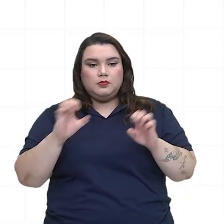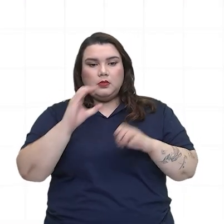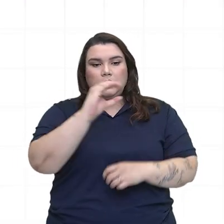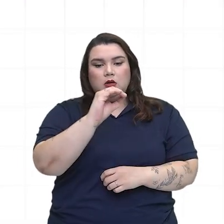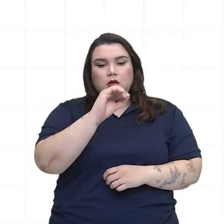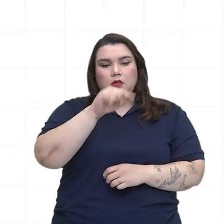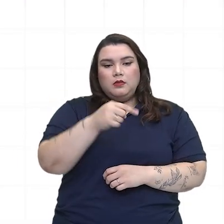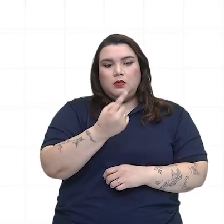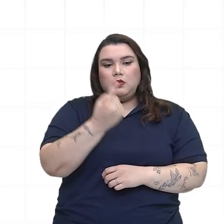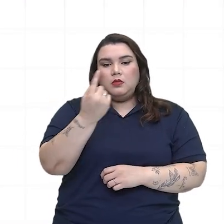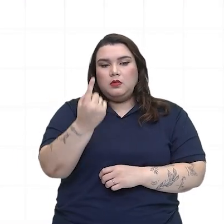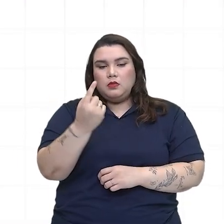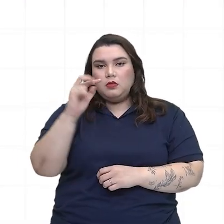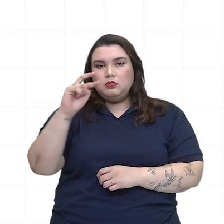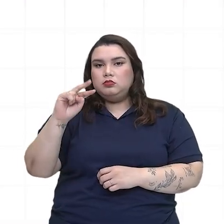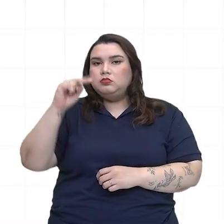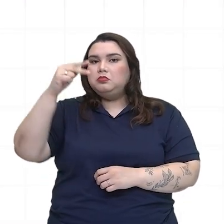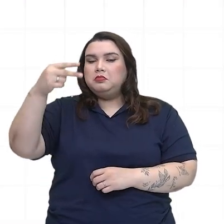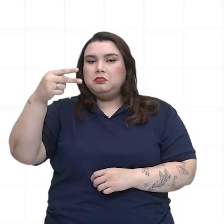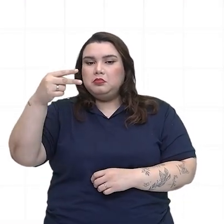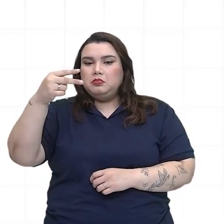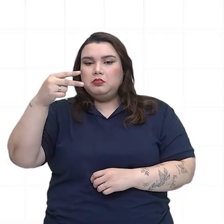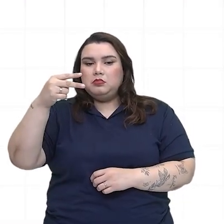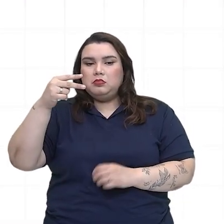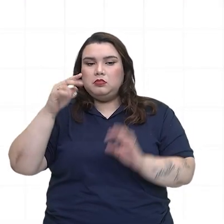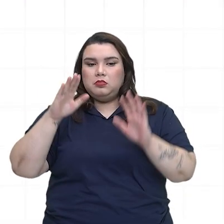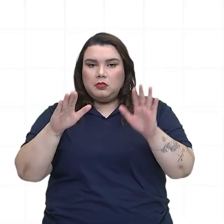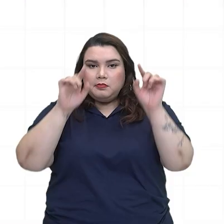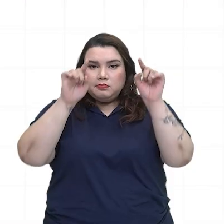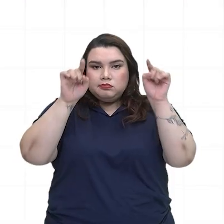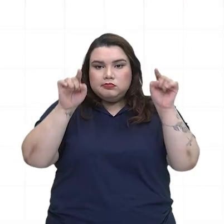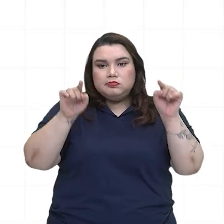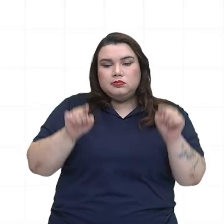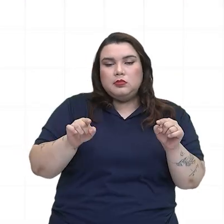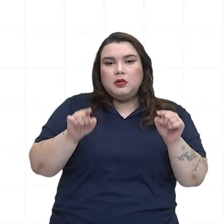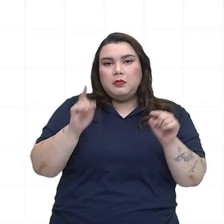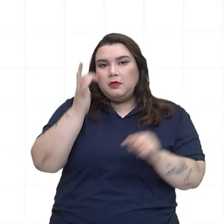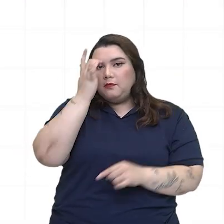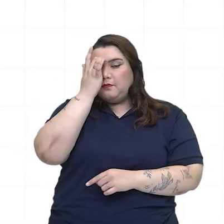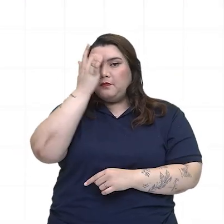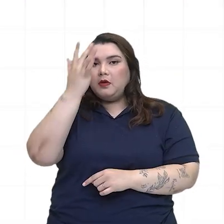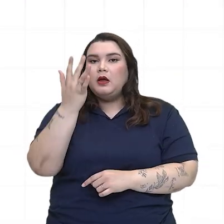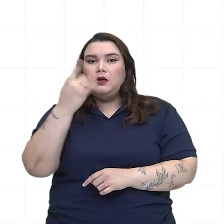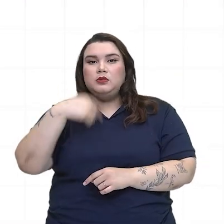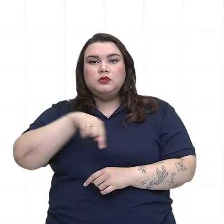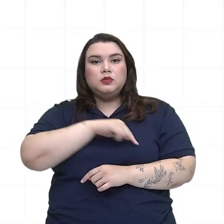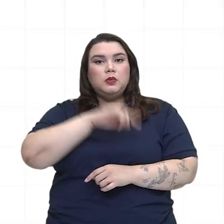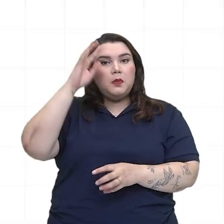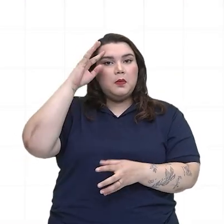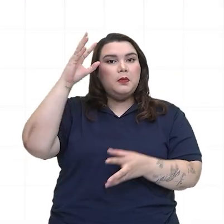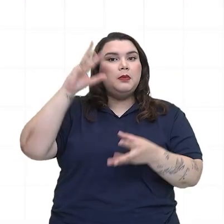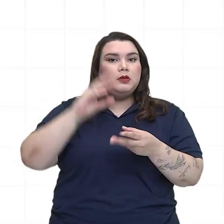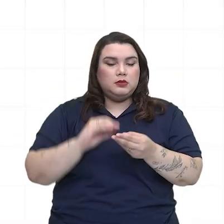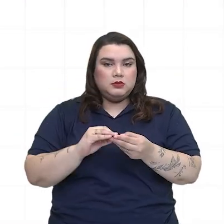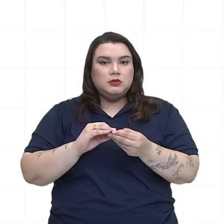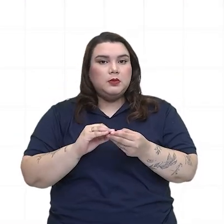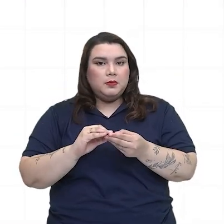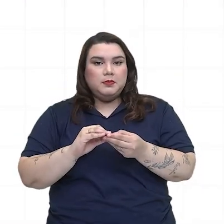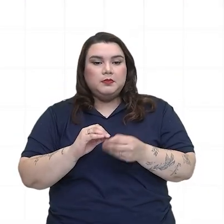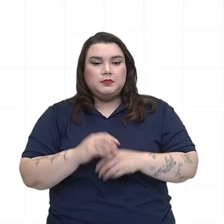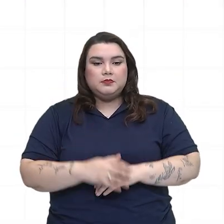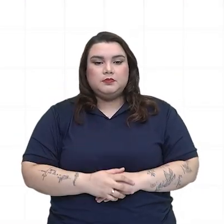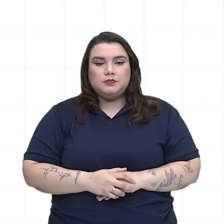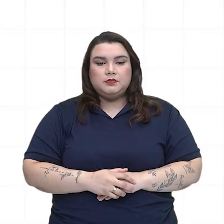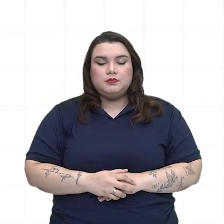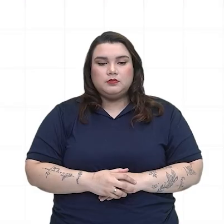0,1 elevado a 2. Está entre parênteses para facilitar o nosso entendimento.